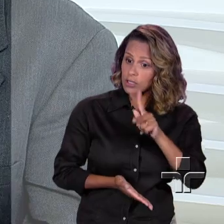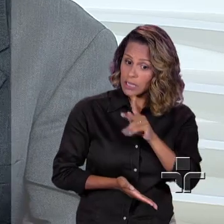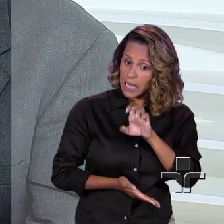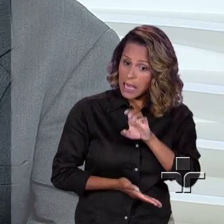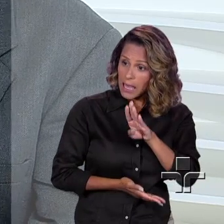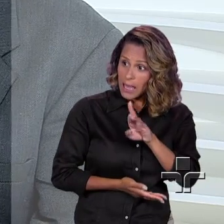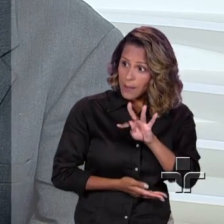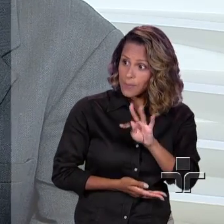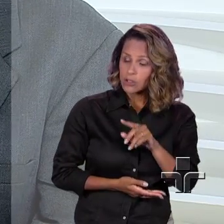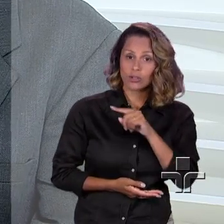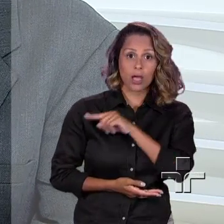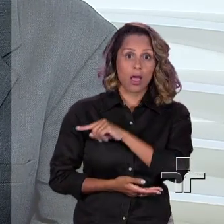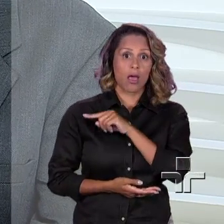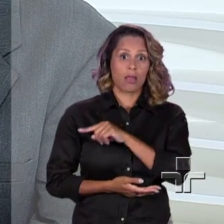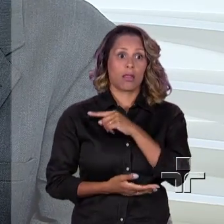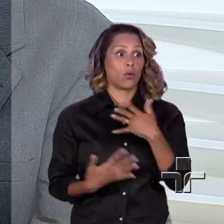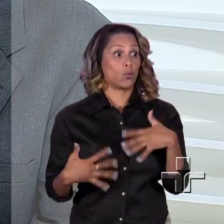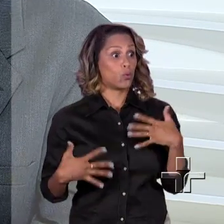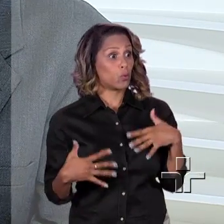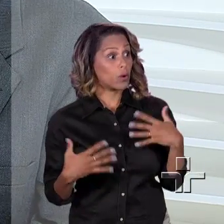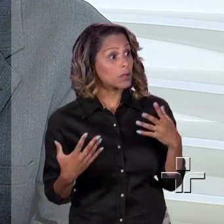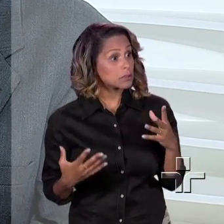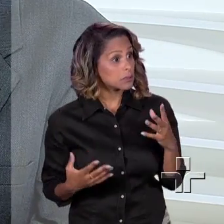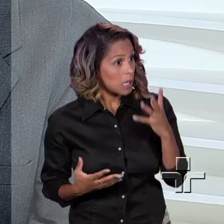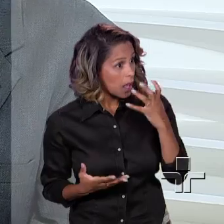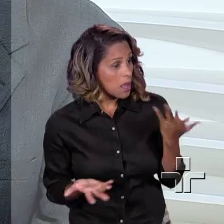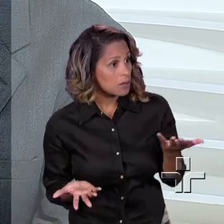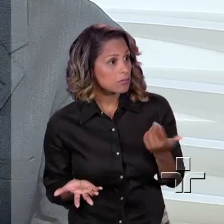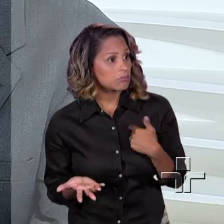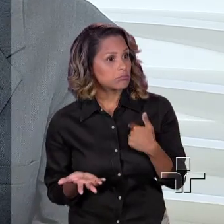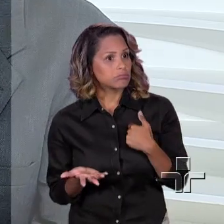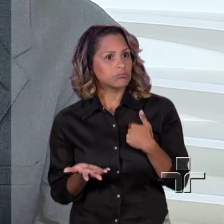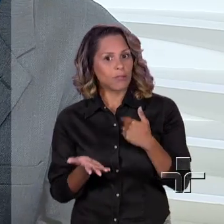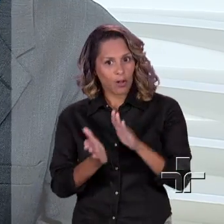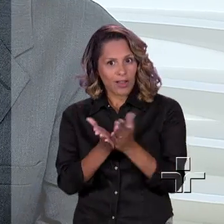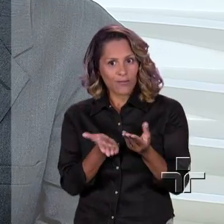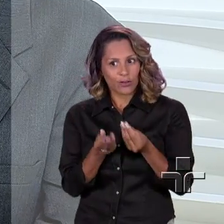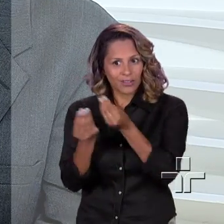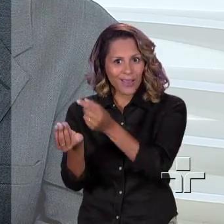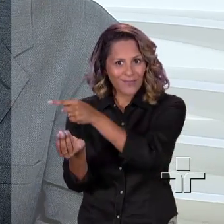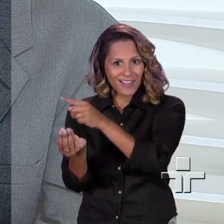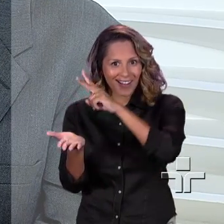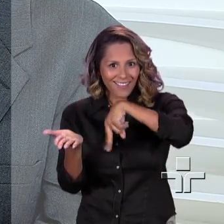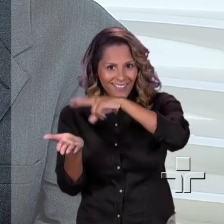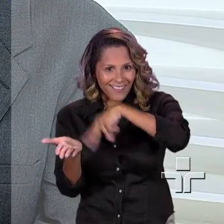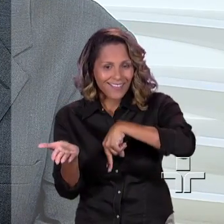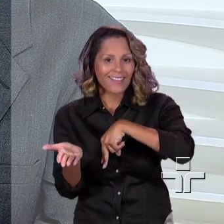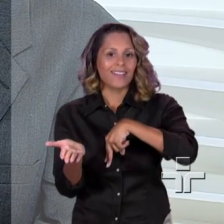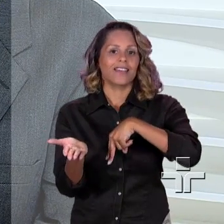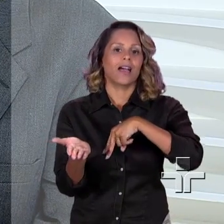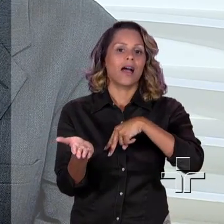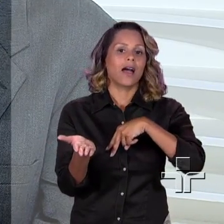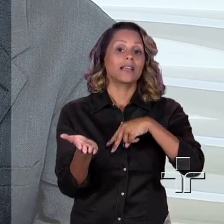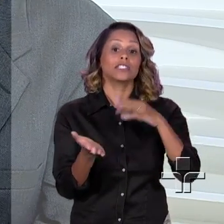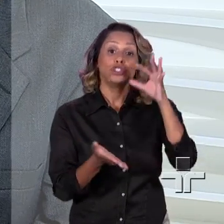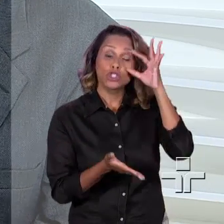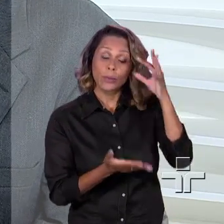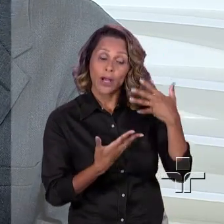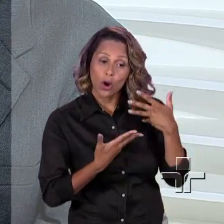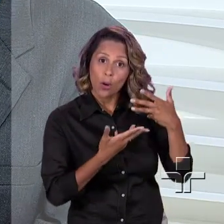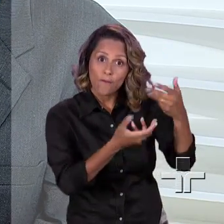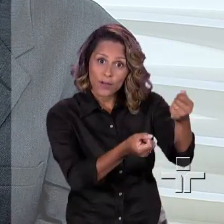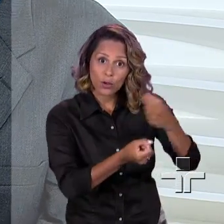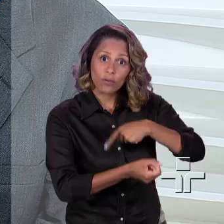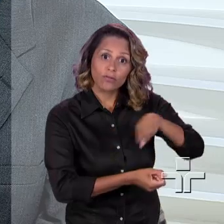interessantíssima. Eu tinha uma cópia do manuscrito, dei para ela ler. Ela me convidou para o Palácio para dar uma